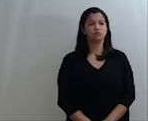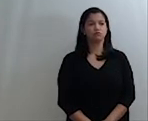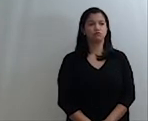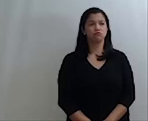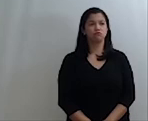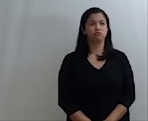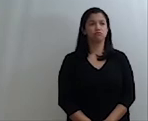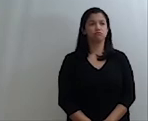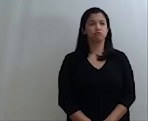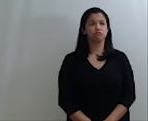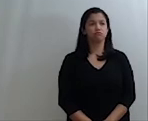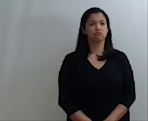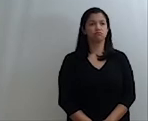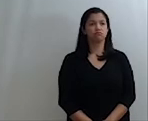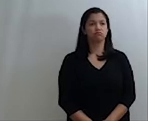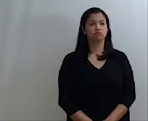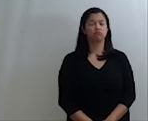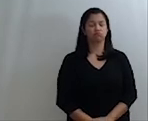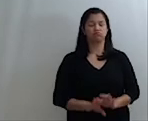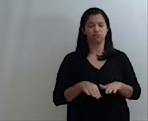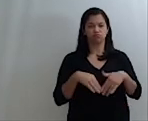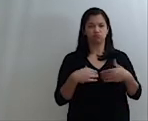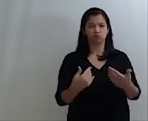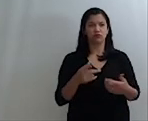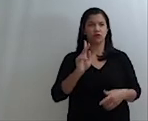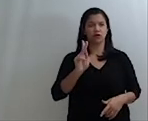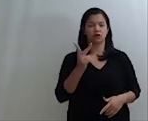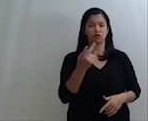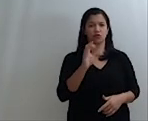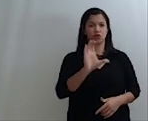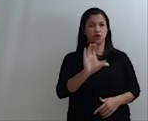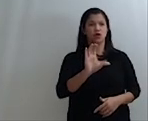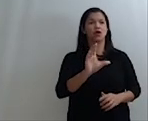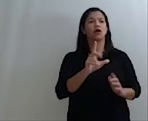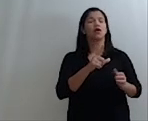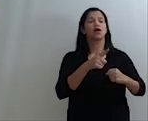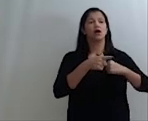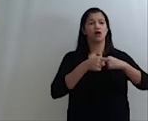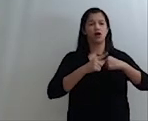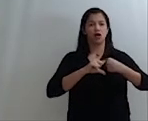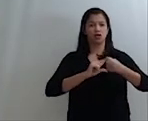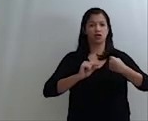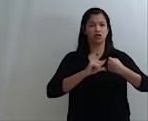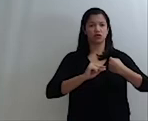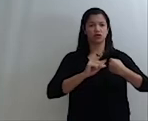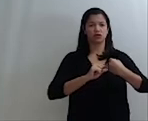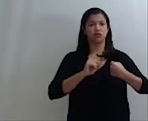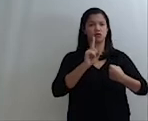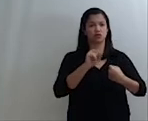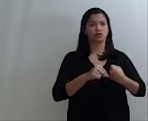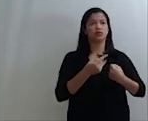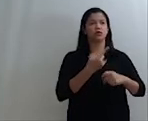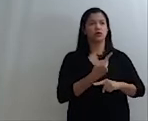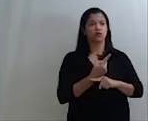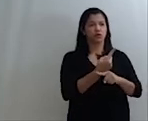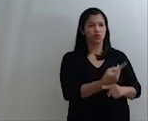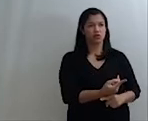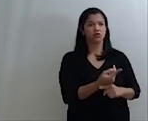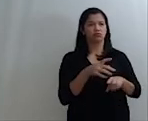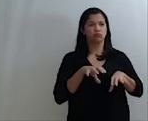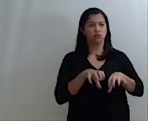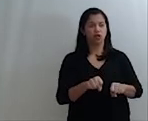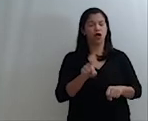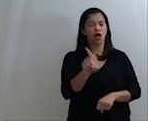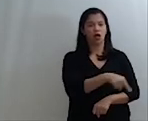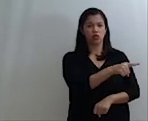pois não então vamos lá abias corpos Artigo 121 parágrafo 1º do Código Penal pleito de cassação da Acorda que concluiu pela anulação do